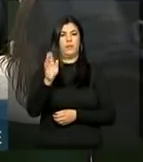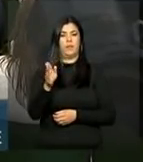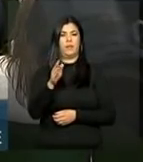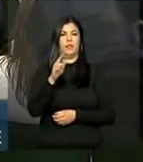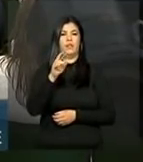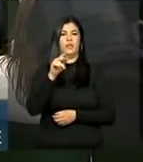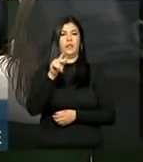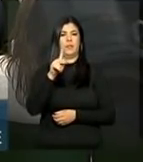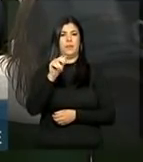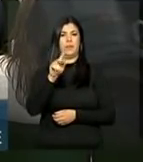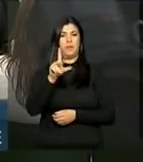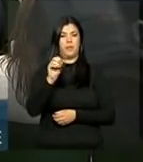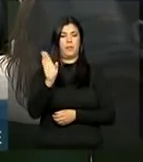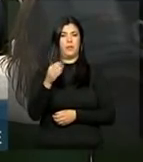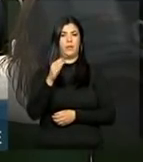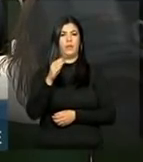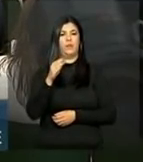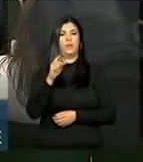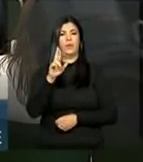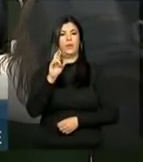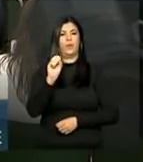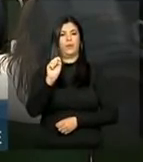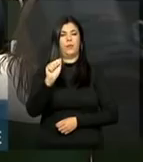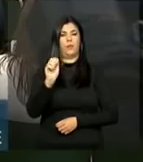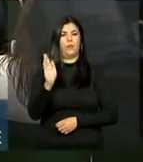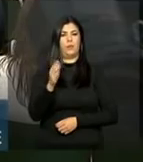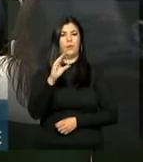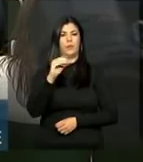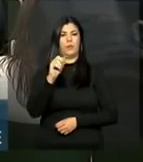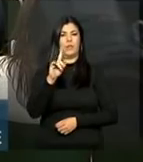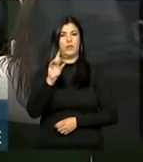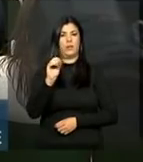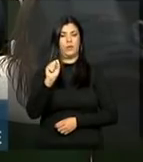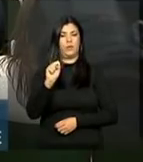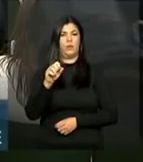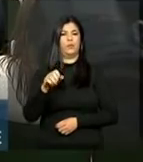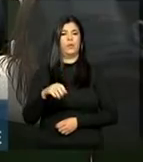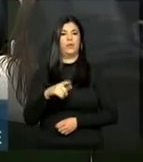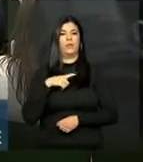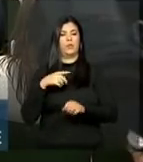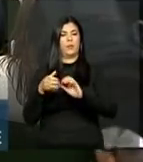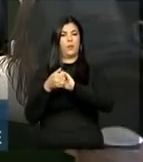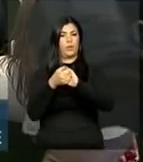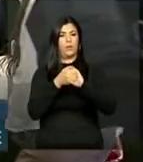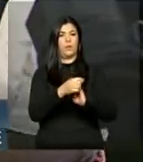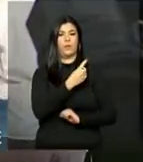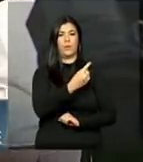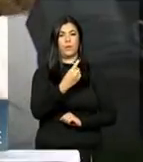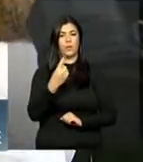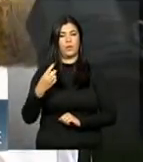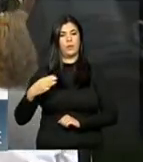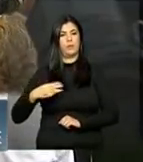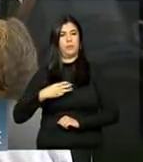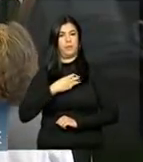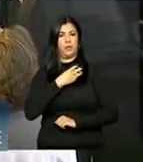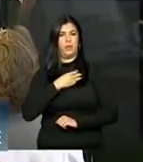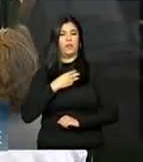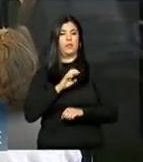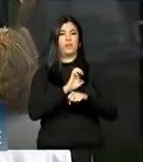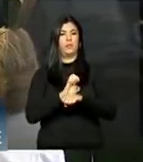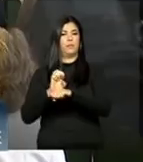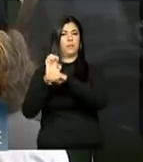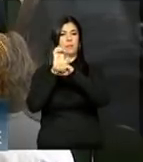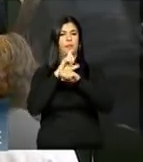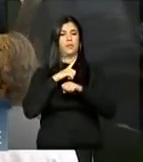Kel Paulo Sérgio Pinheiro Rosa Maria Cardoso da Cunha comprimento os ministros de estado aqui presentes